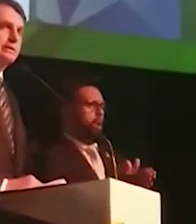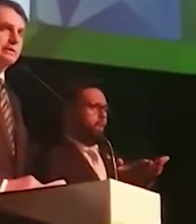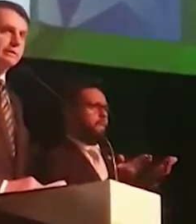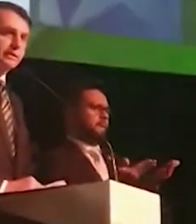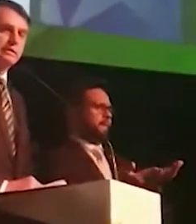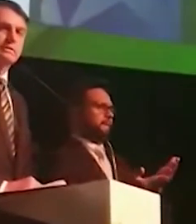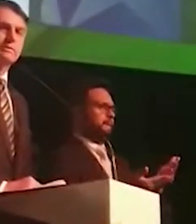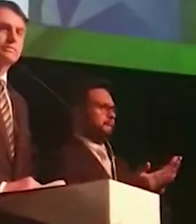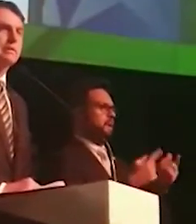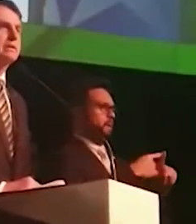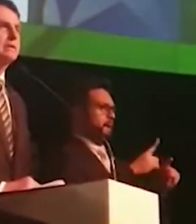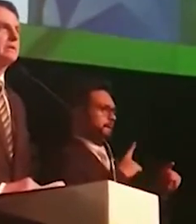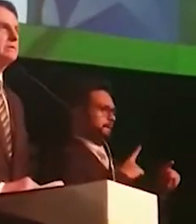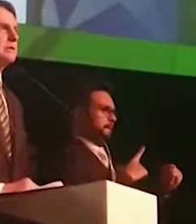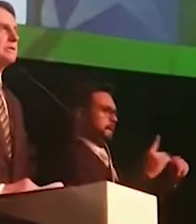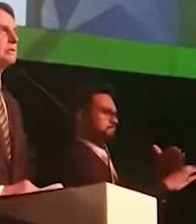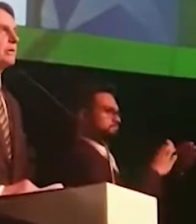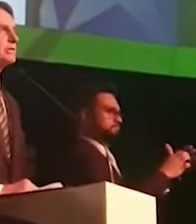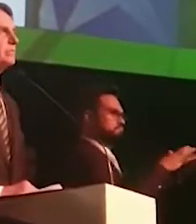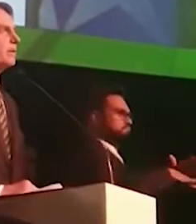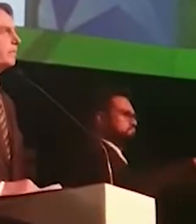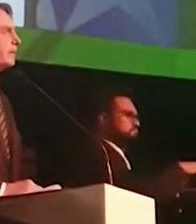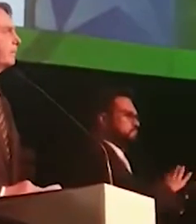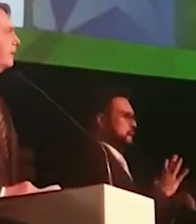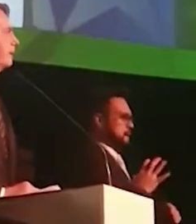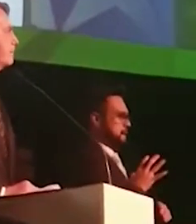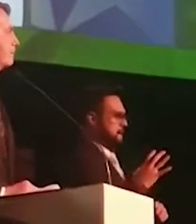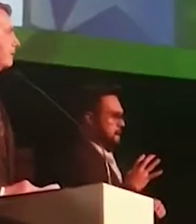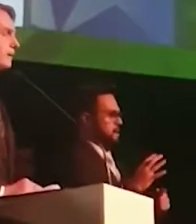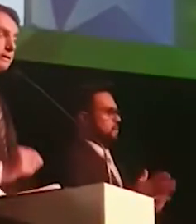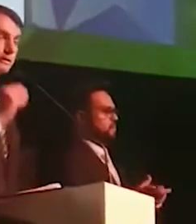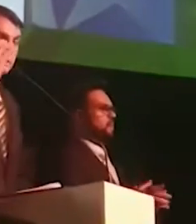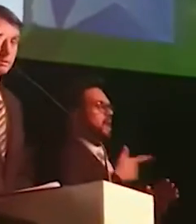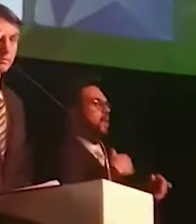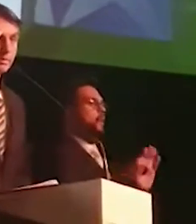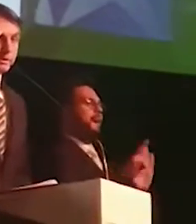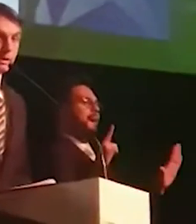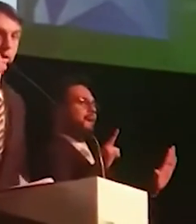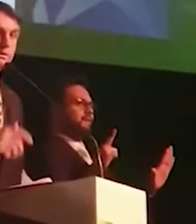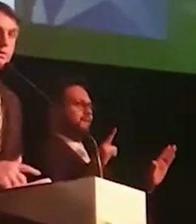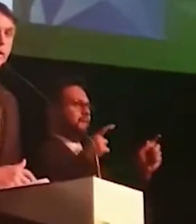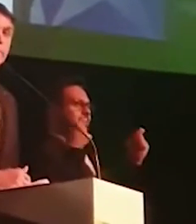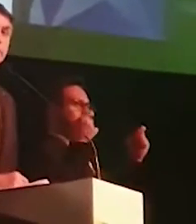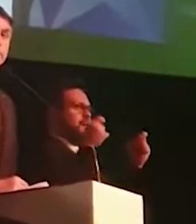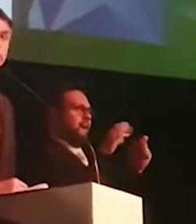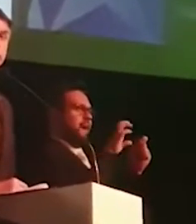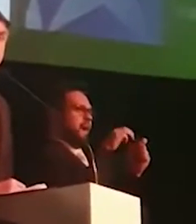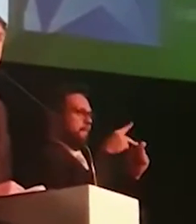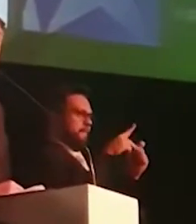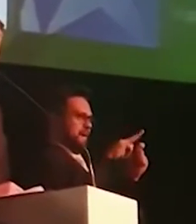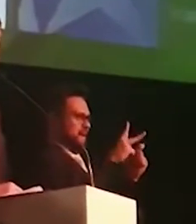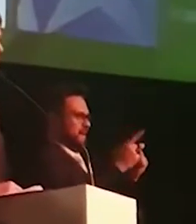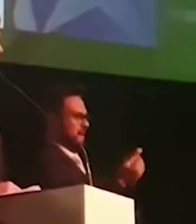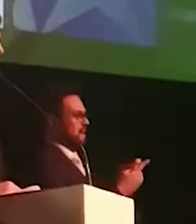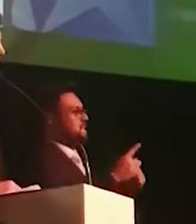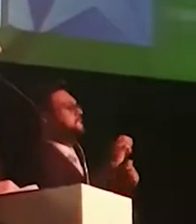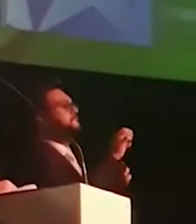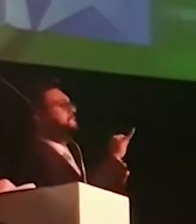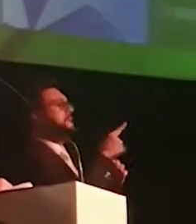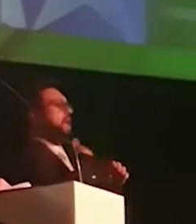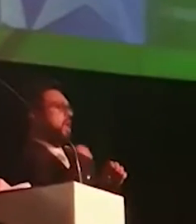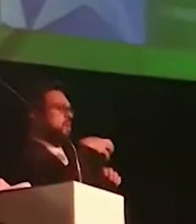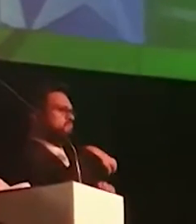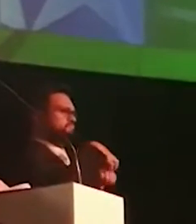terras ricas. Disse durante a minha pré-campanha, se eu fosse rei de Roraima,